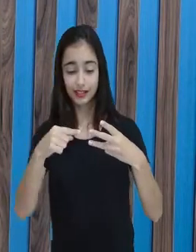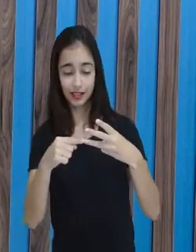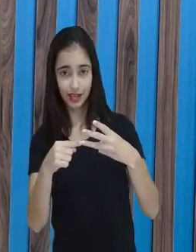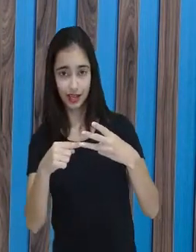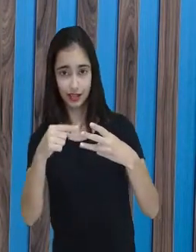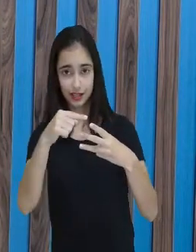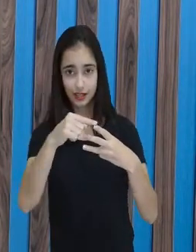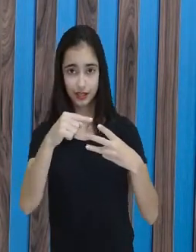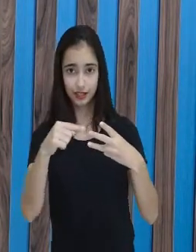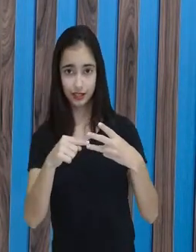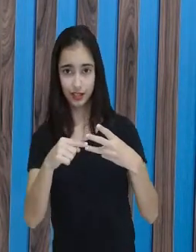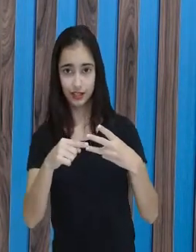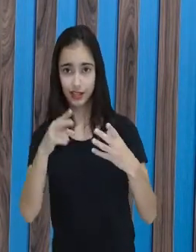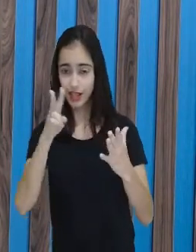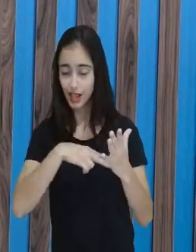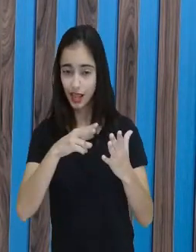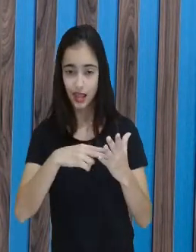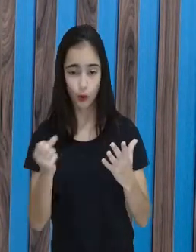de Roberta,